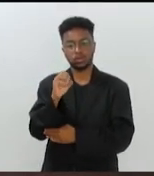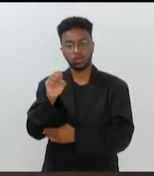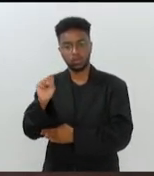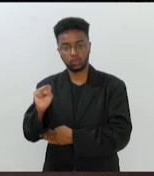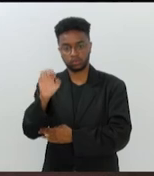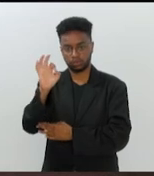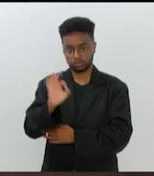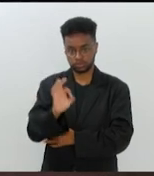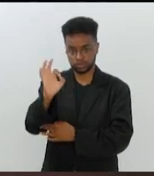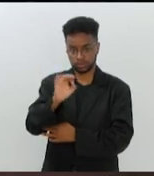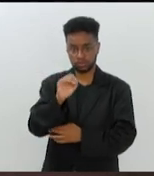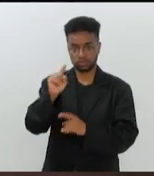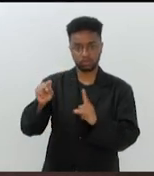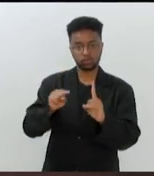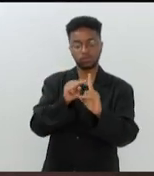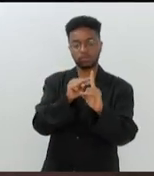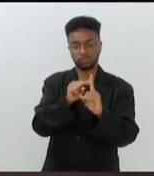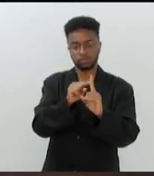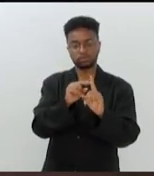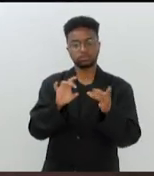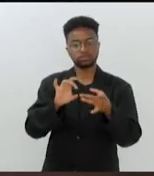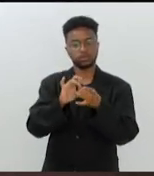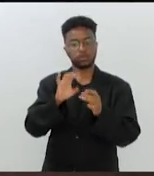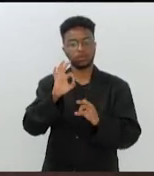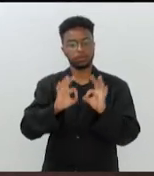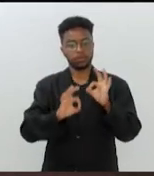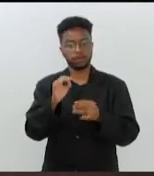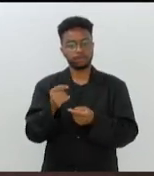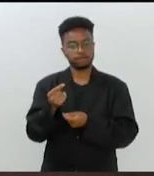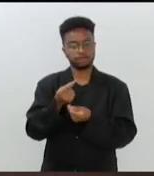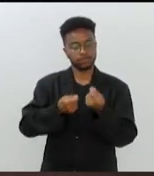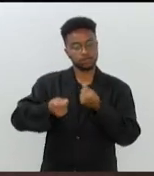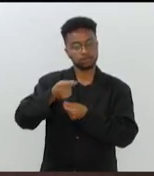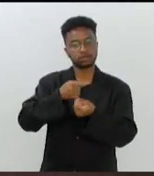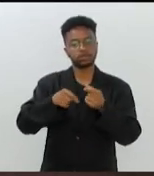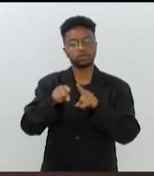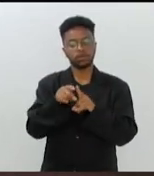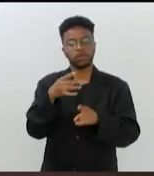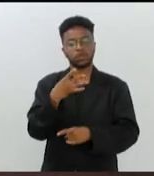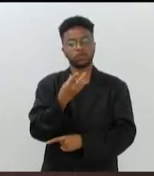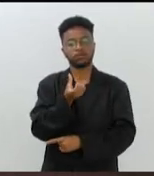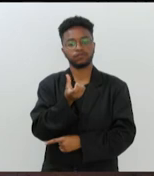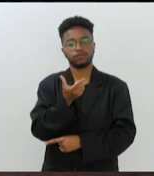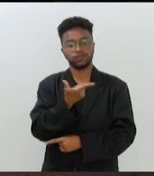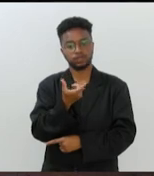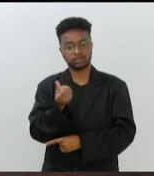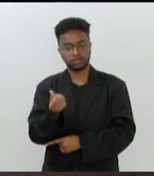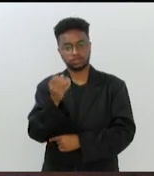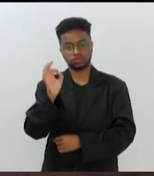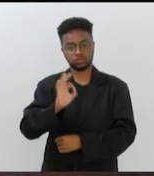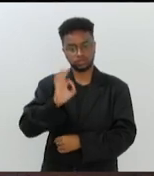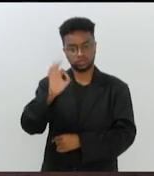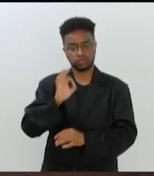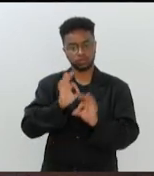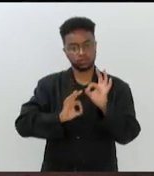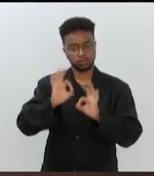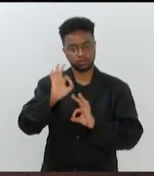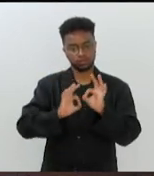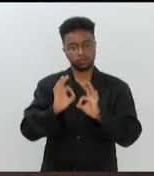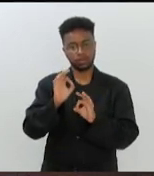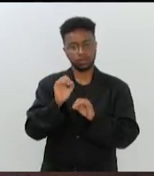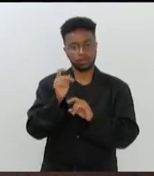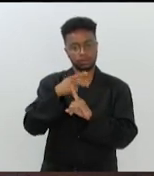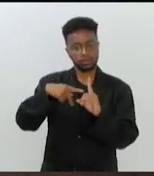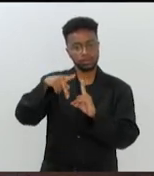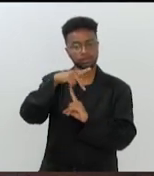608% da meta do plano financeiro e 426% do plano previdenciário. Isso